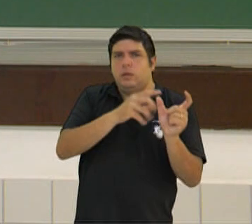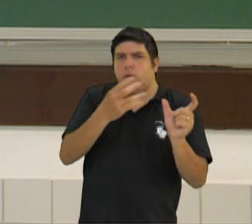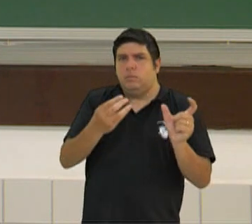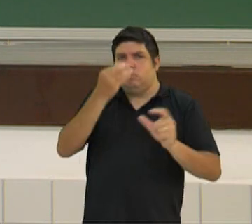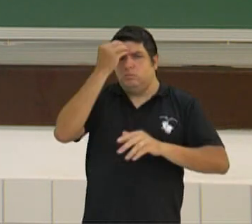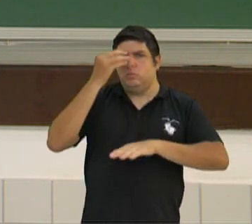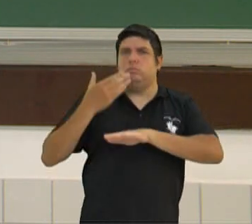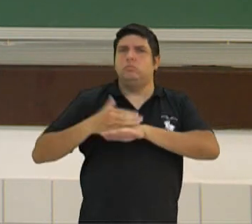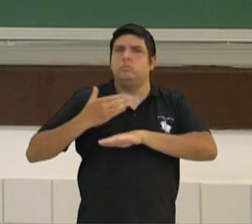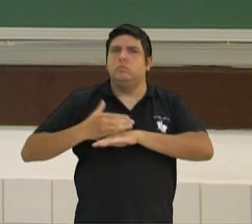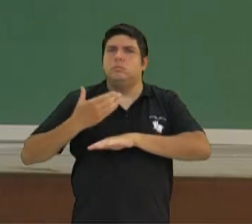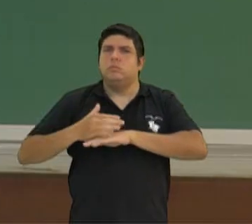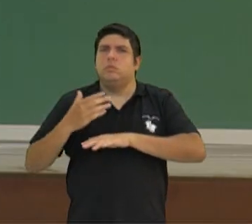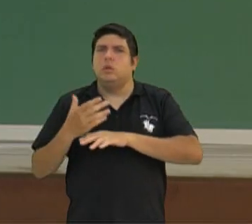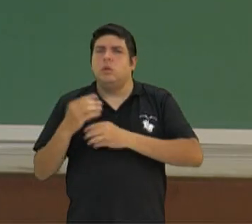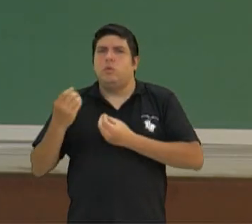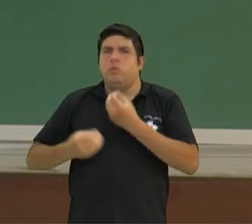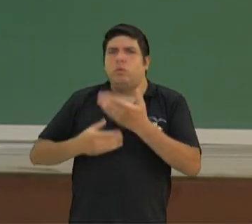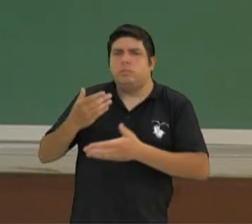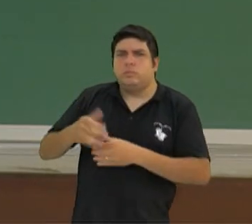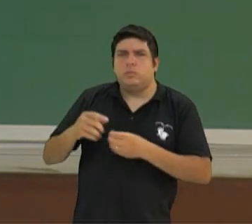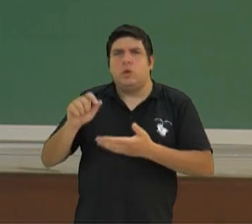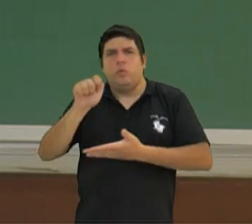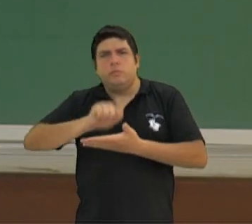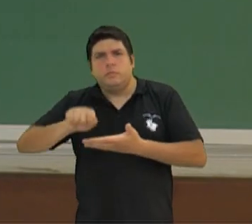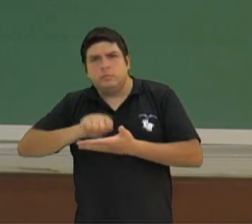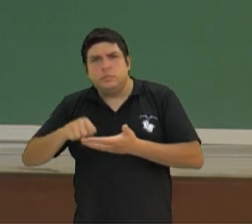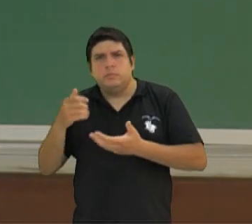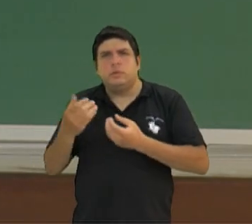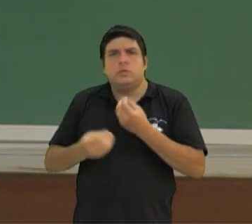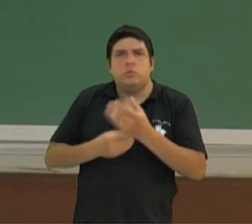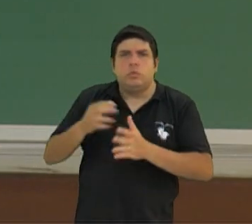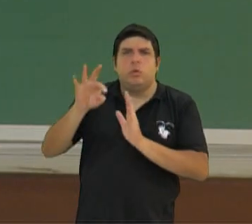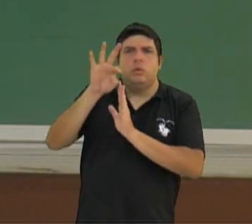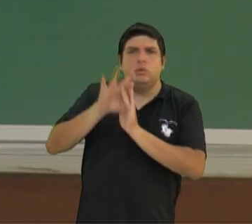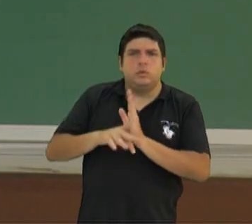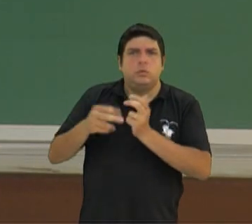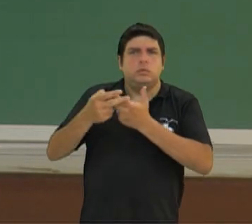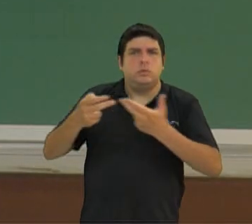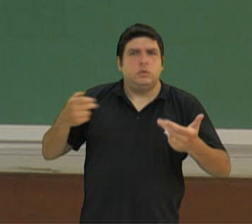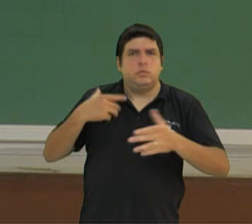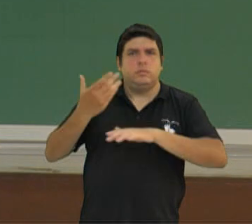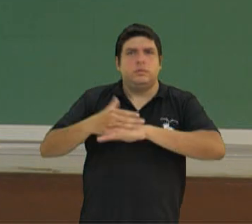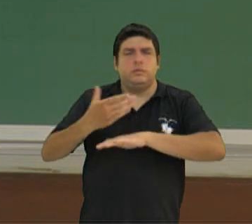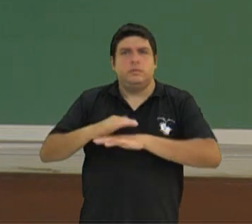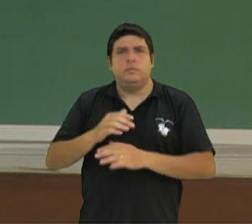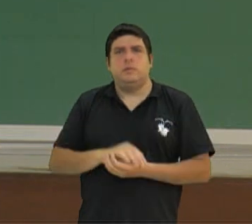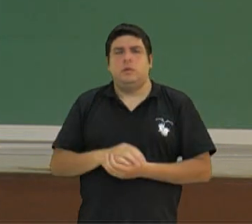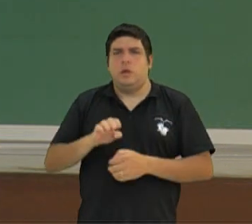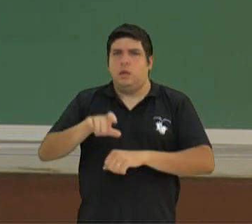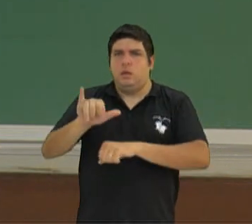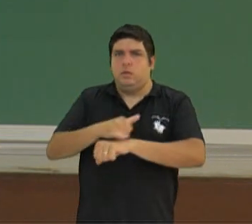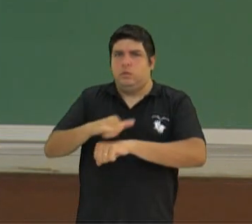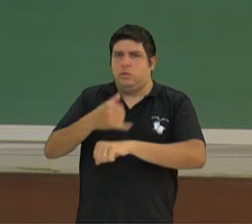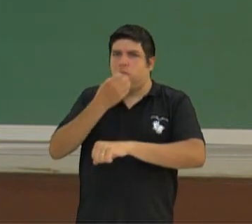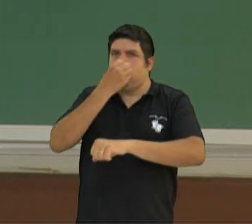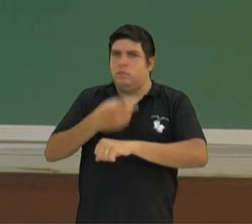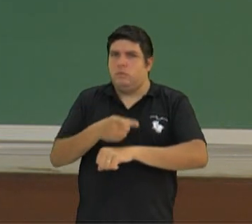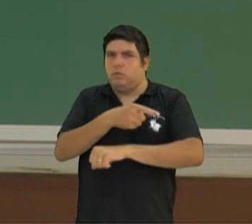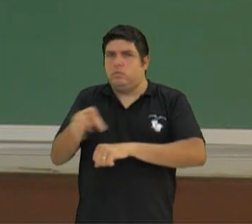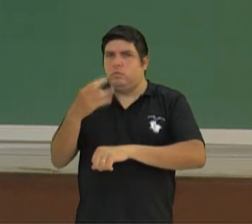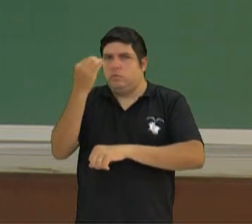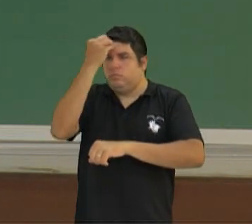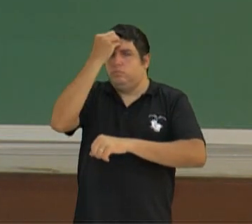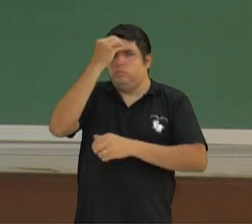o vocabulário foi apresentado. Então, agora, vamos colocá-lo em prática, tá ok? Então, essa é uma estratégia muito boa para a aquisição